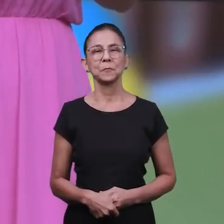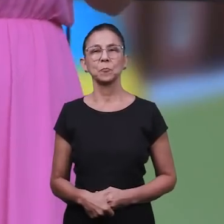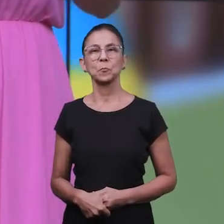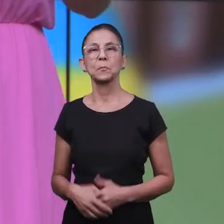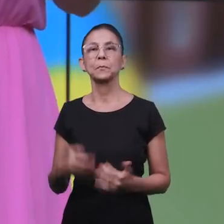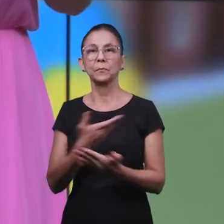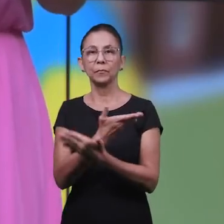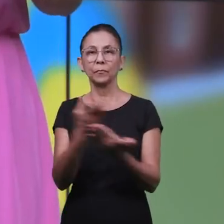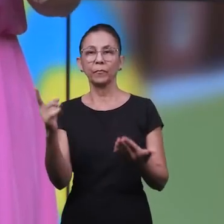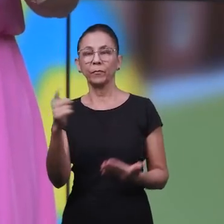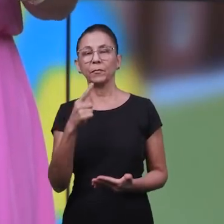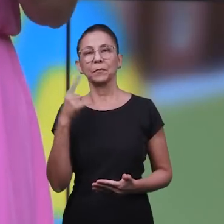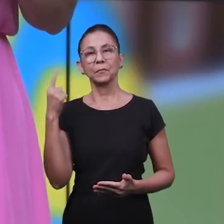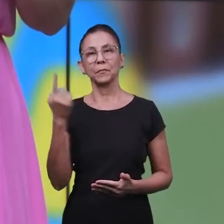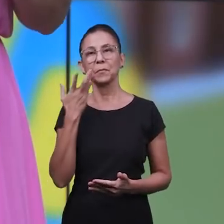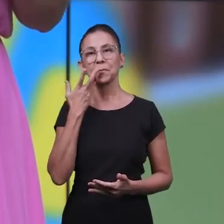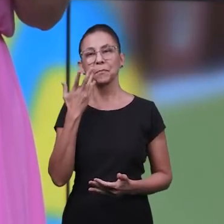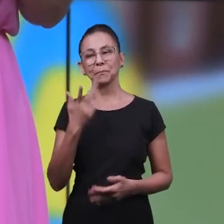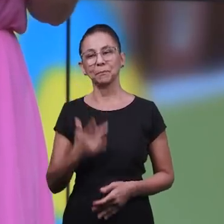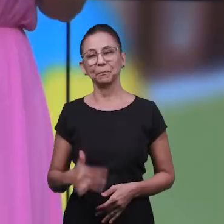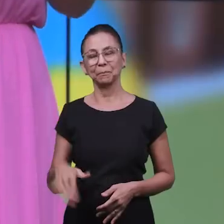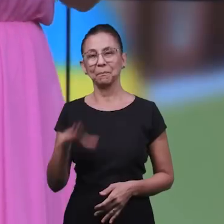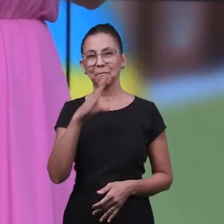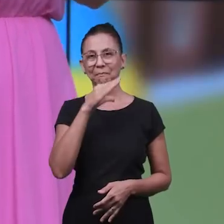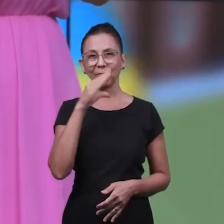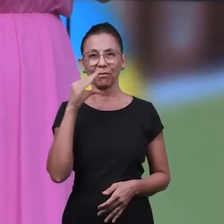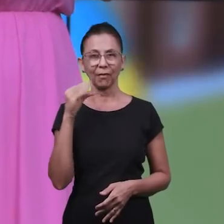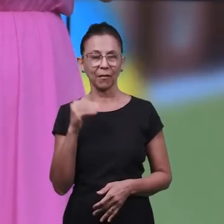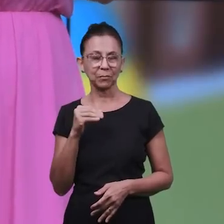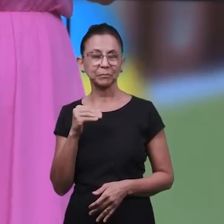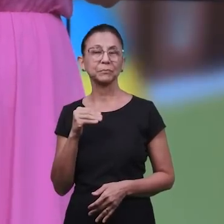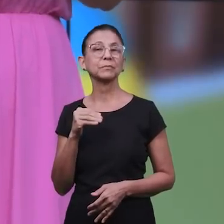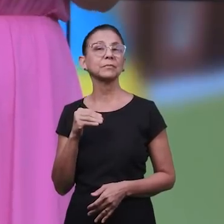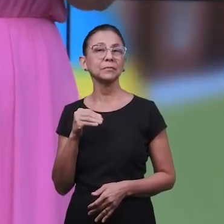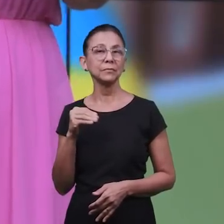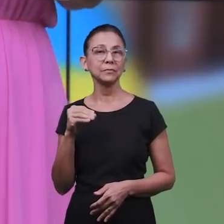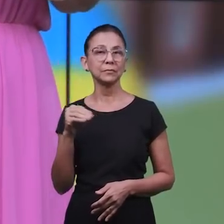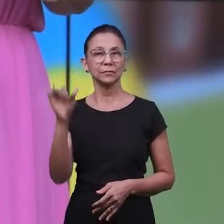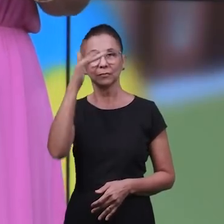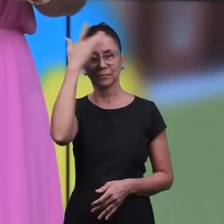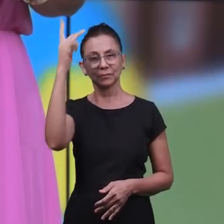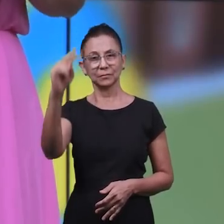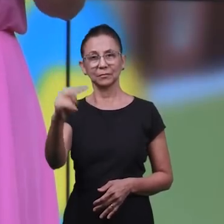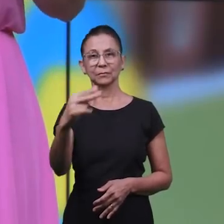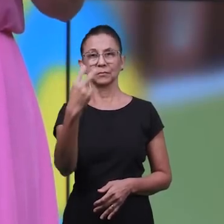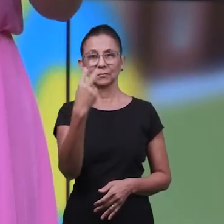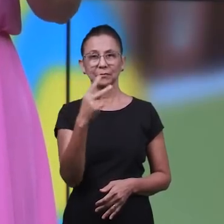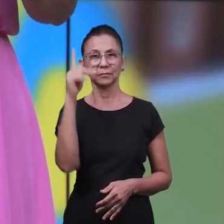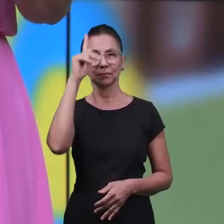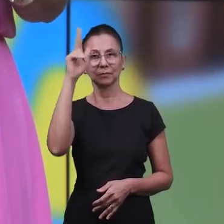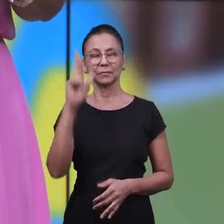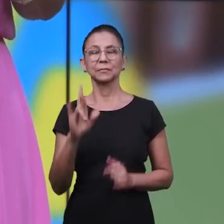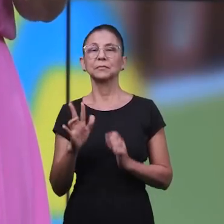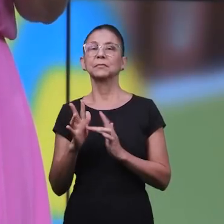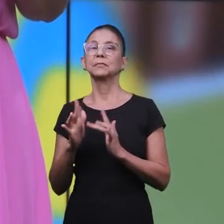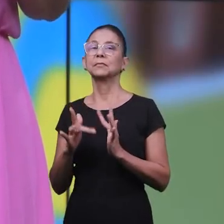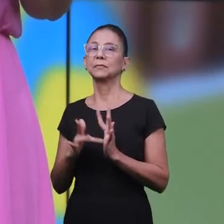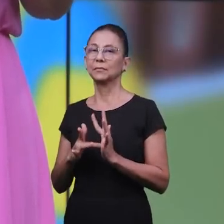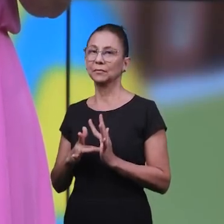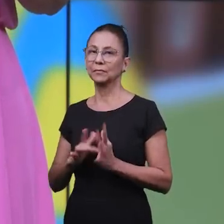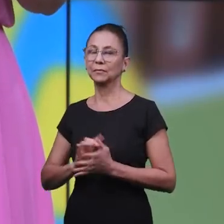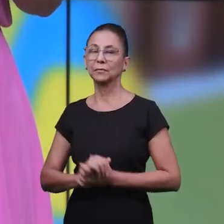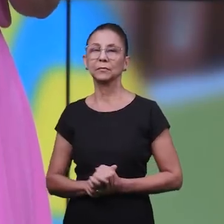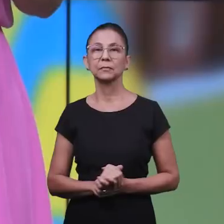Cumprimentamos a todas as crianças, intermediários, adolescentes e todos que nos assistem com a paz do Senhor